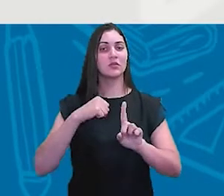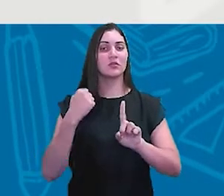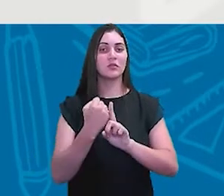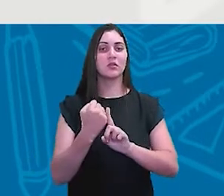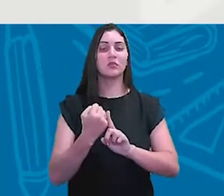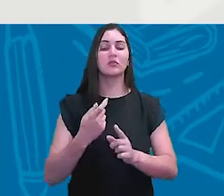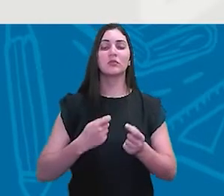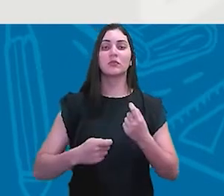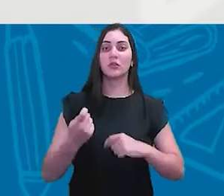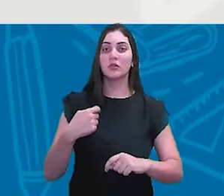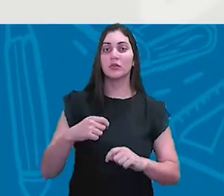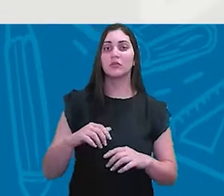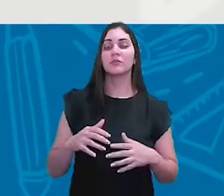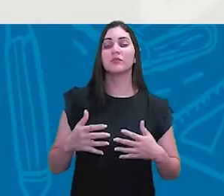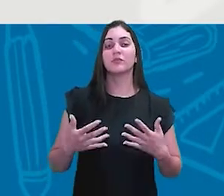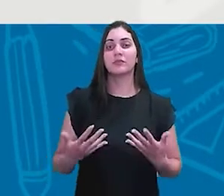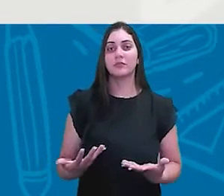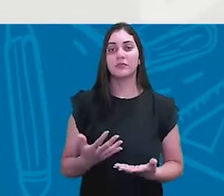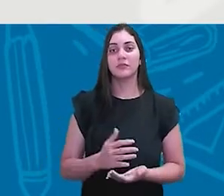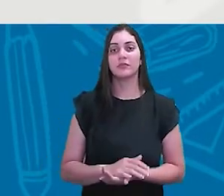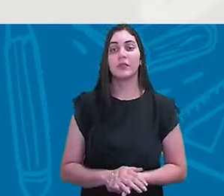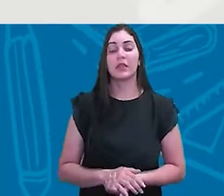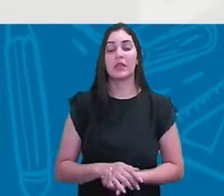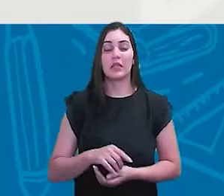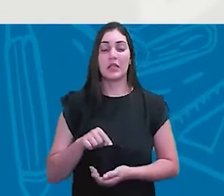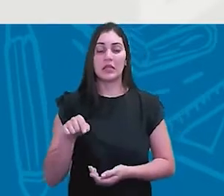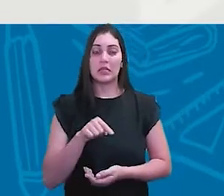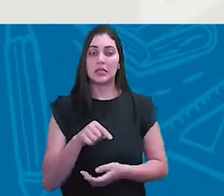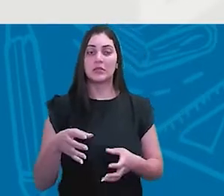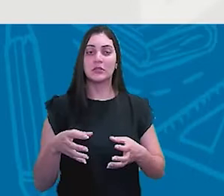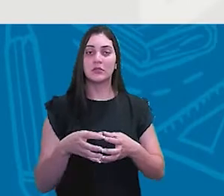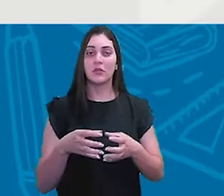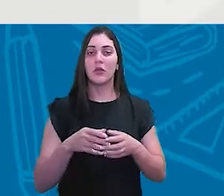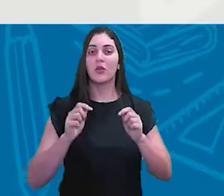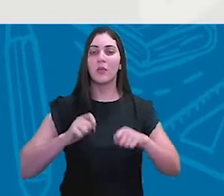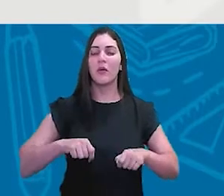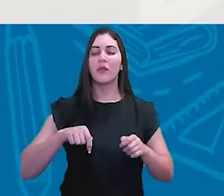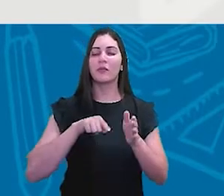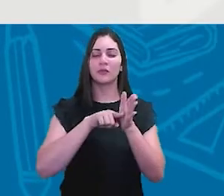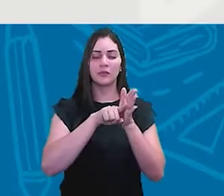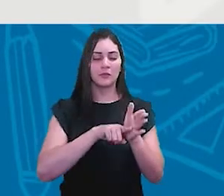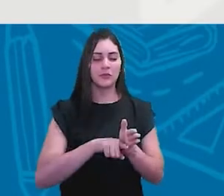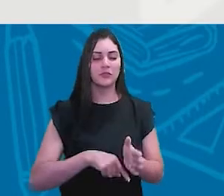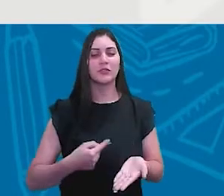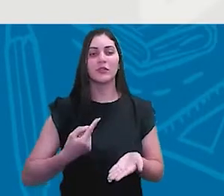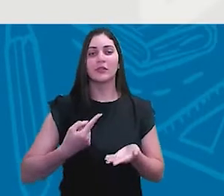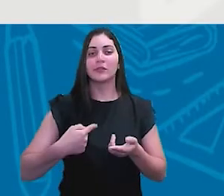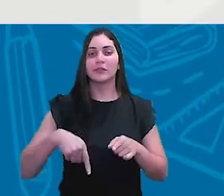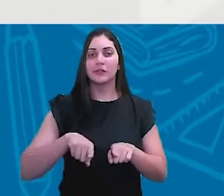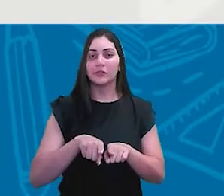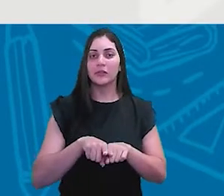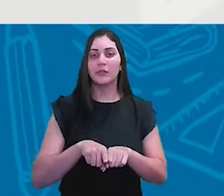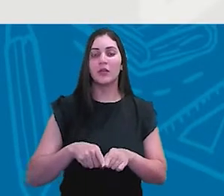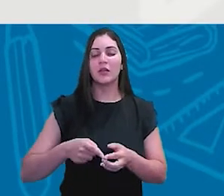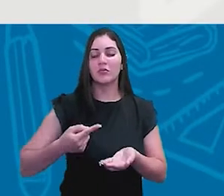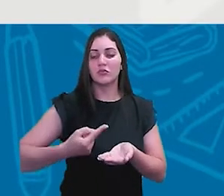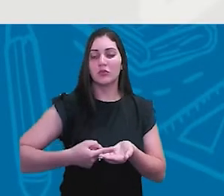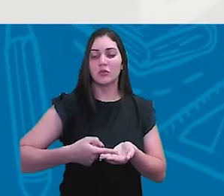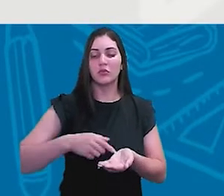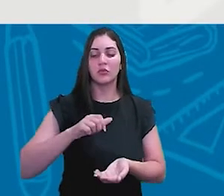econômico. Então, além desses blocos, vocês podem pesquisar também, né, o Pacto Andino, né,